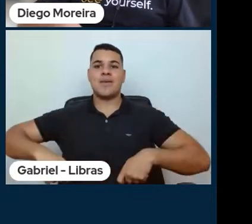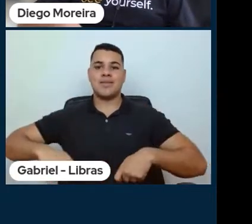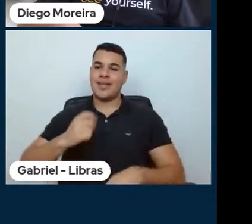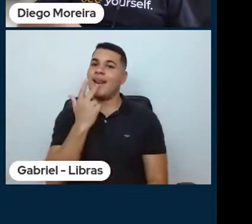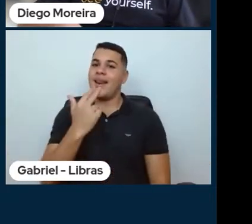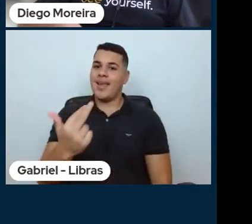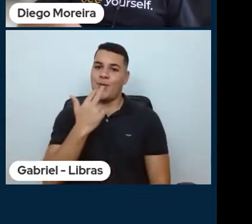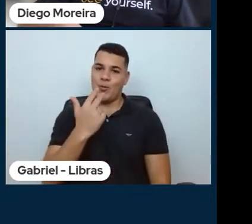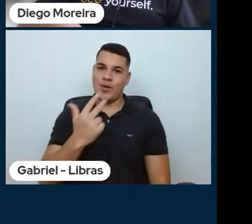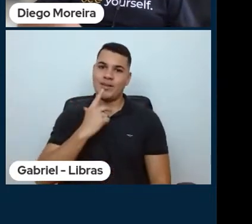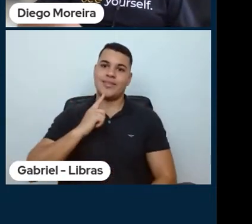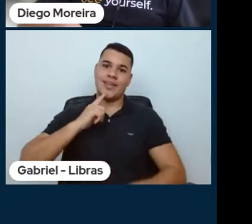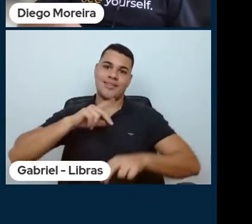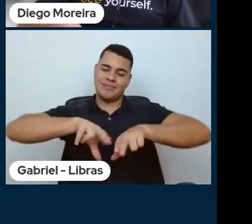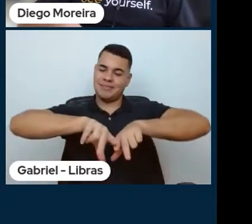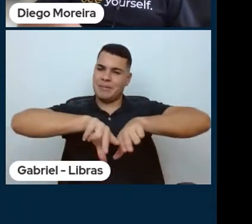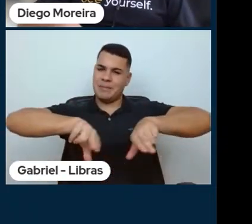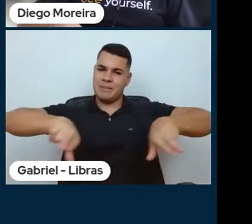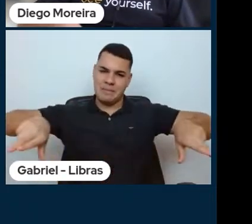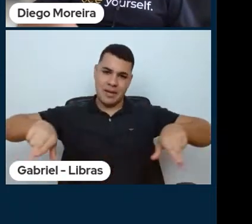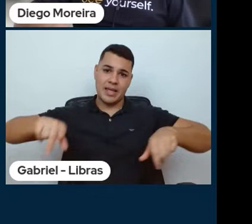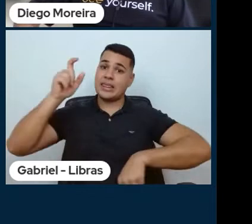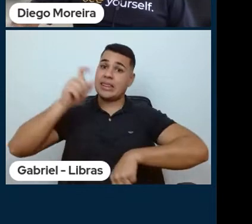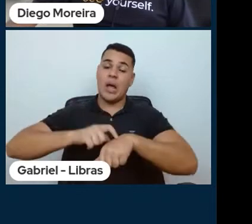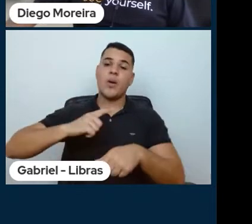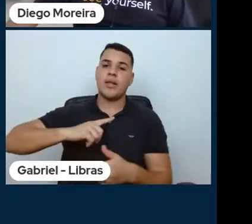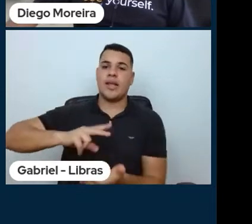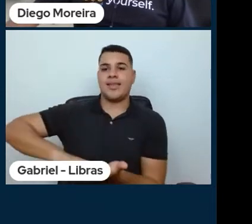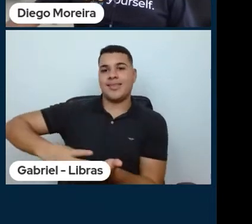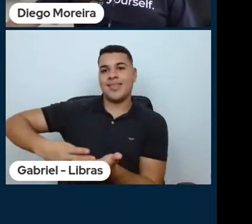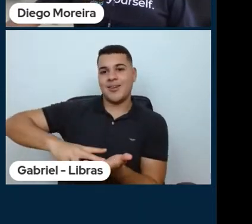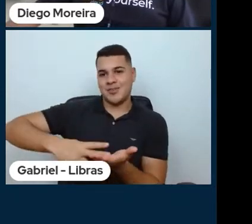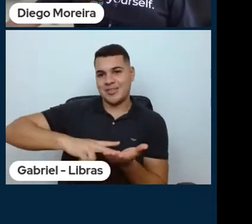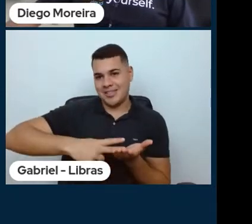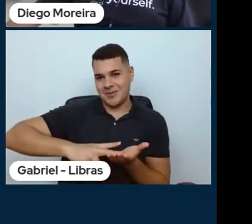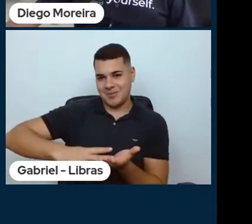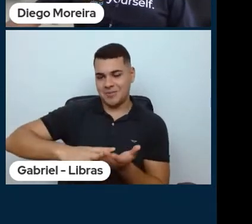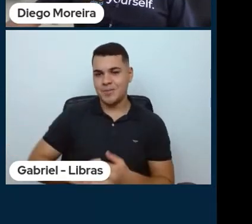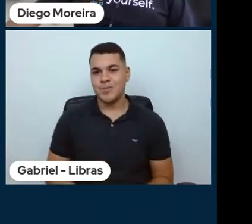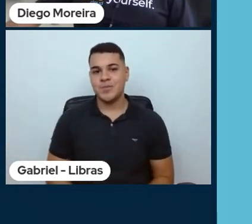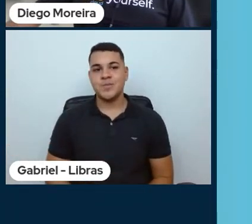modelo de tradução também, ok.